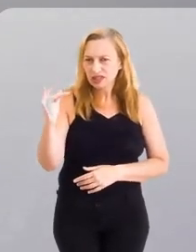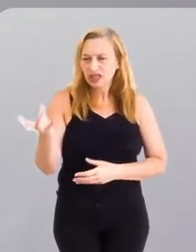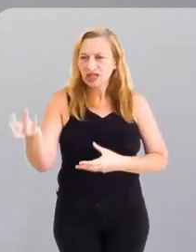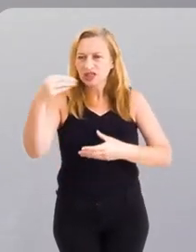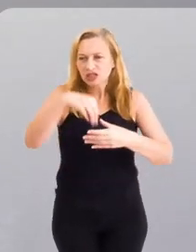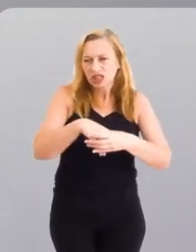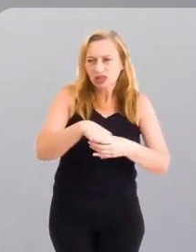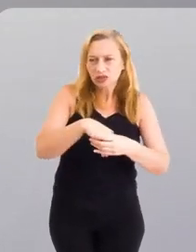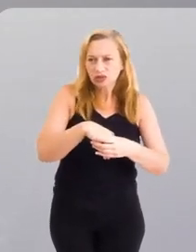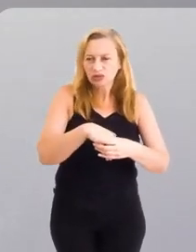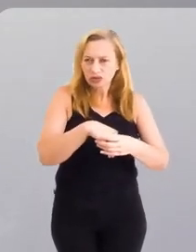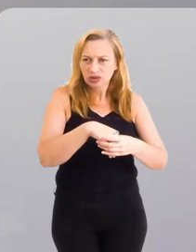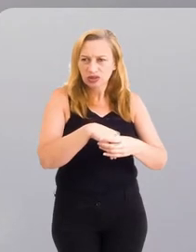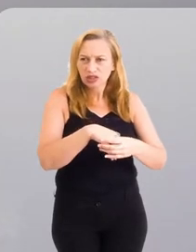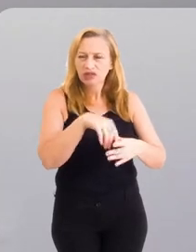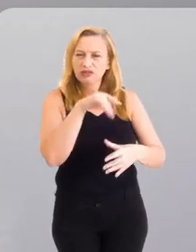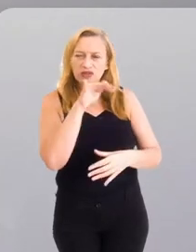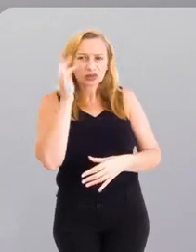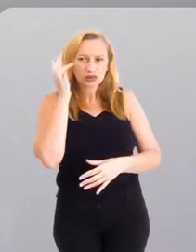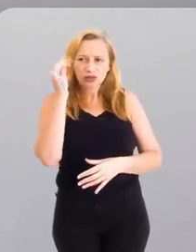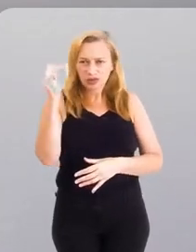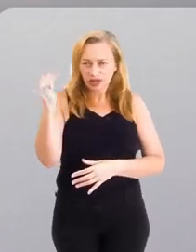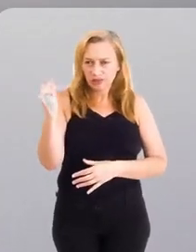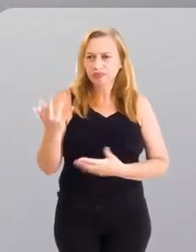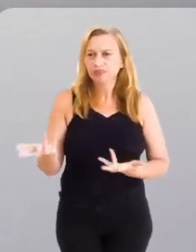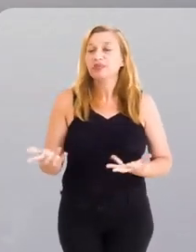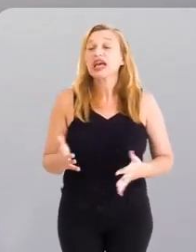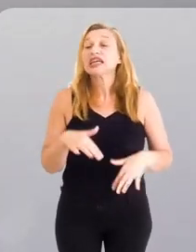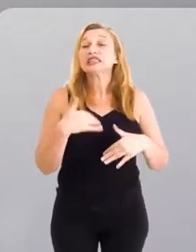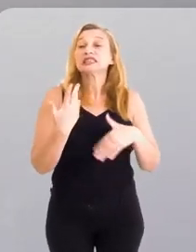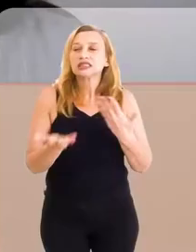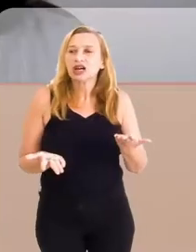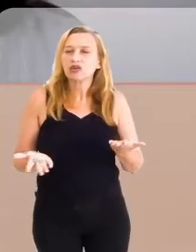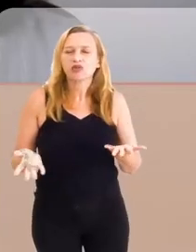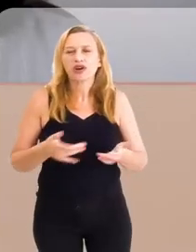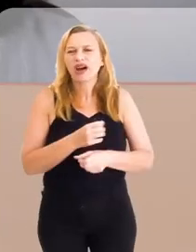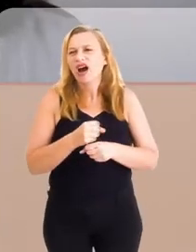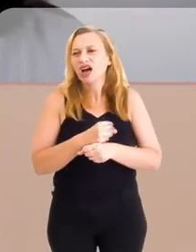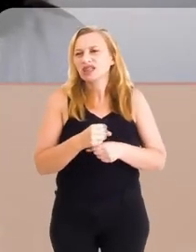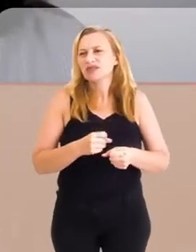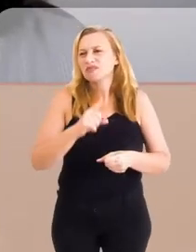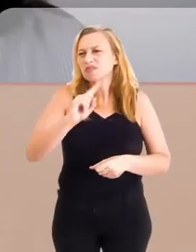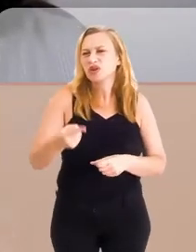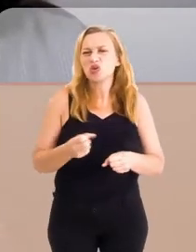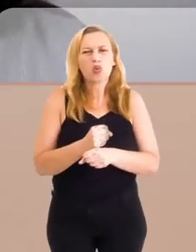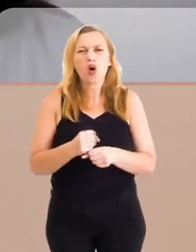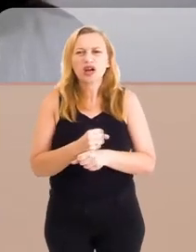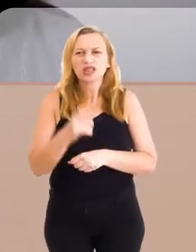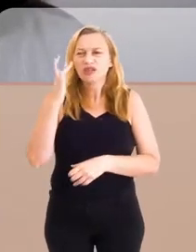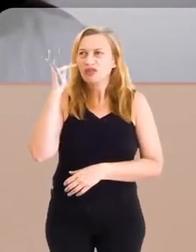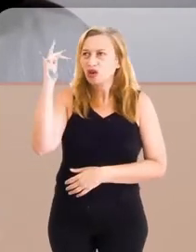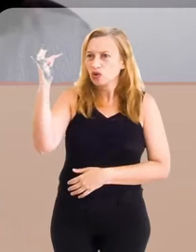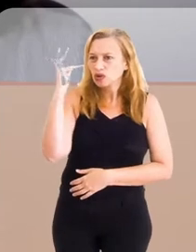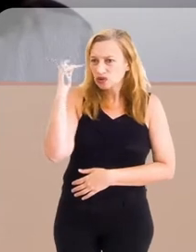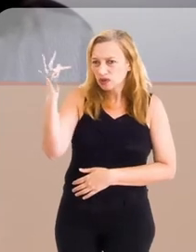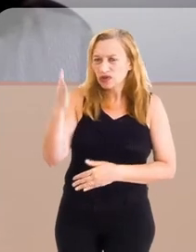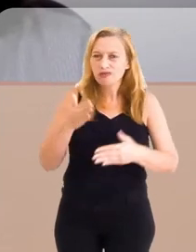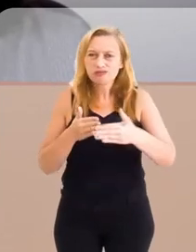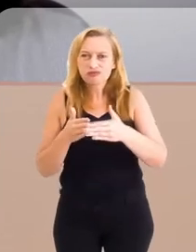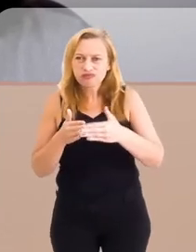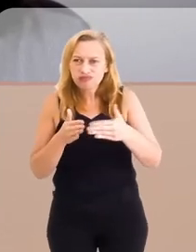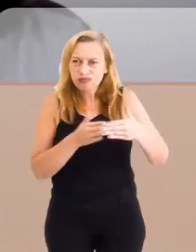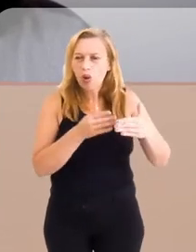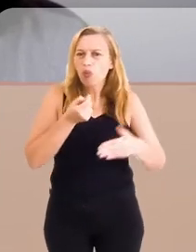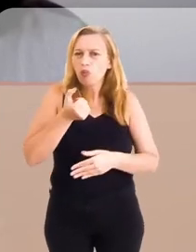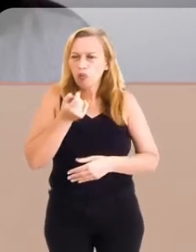ou foi englobada dentro da teologia ou foi eliminada. Então, ficou um longo tempo aí, 1.000 anos, da filosofia um